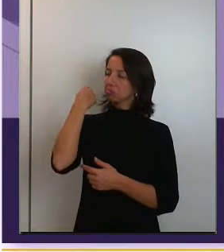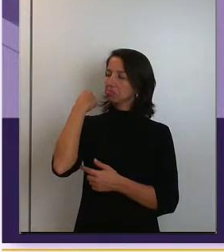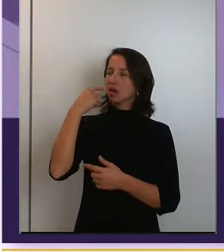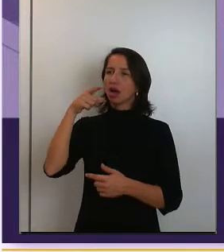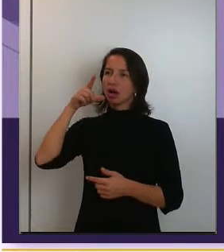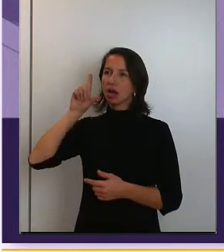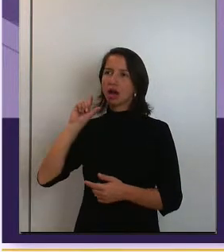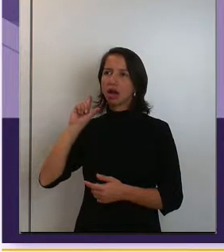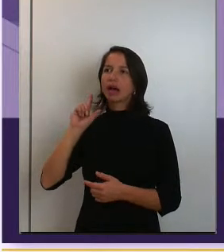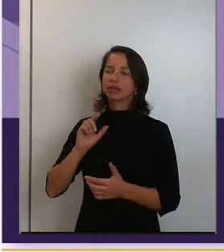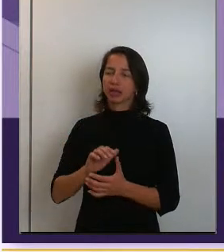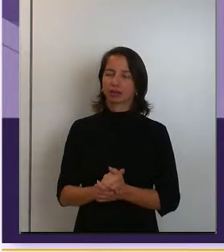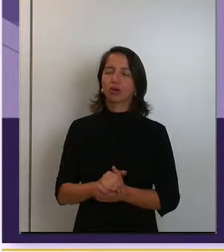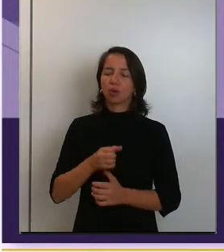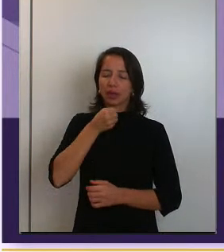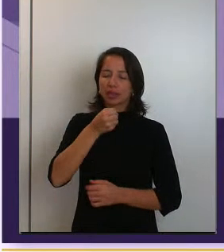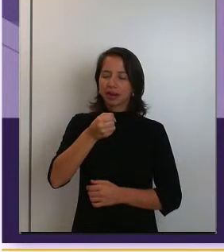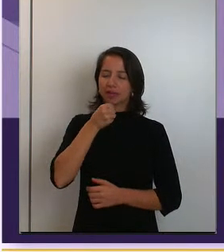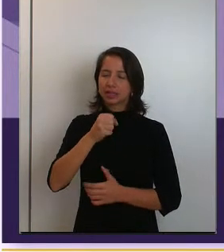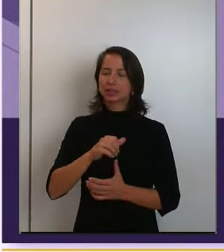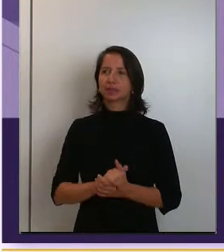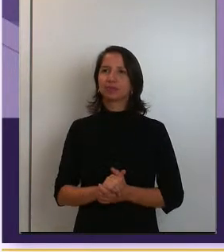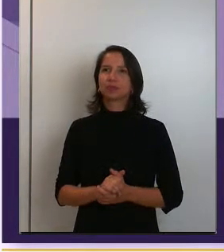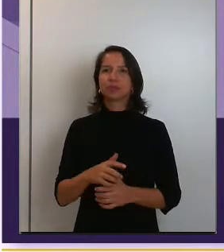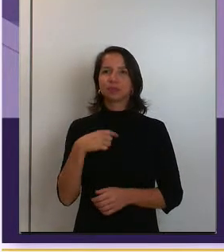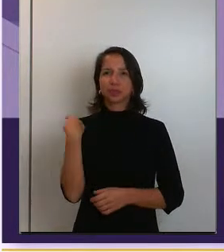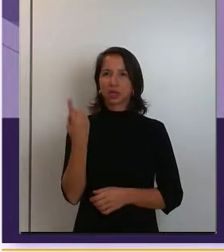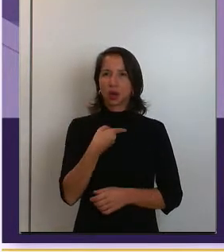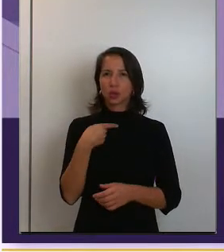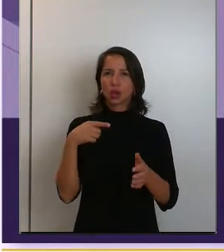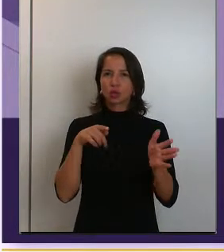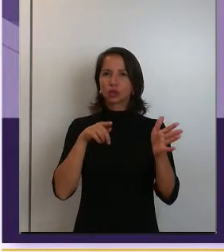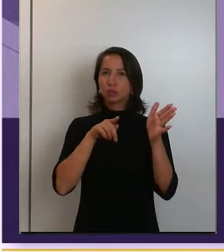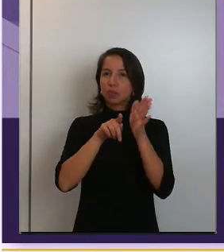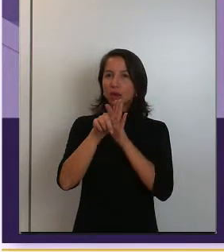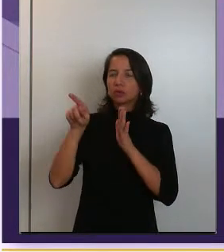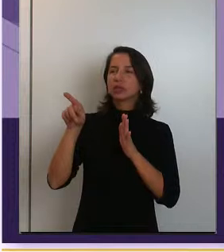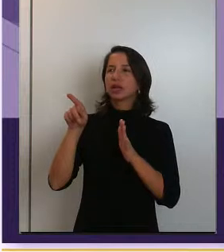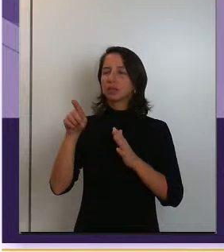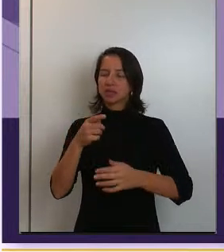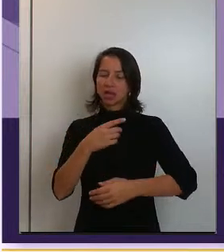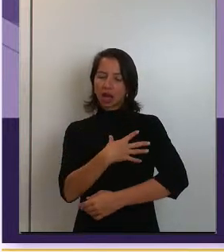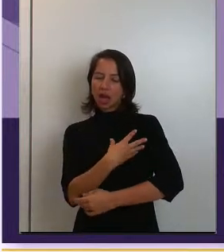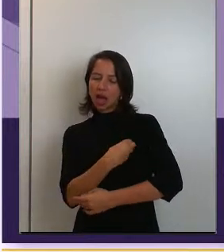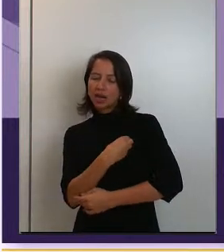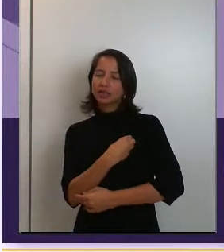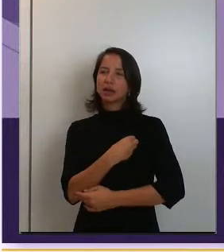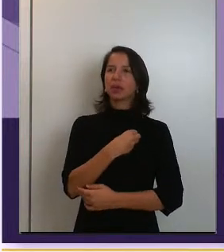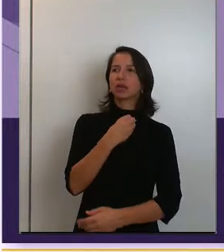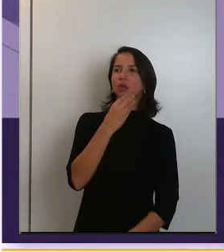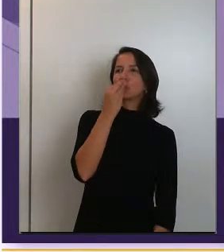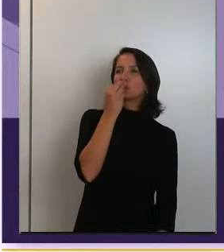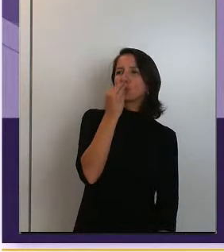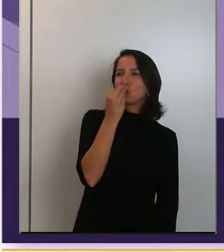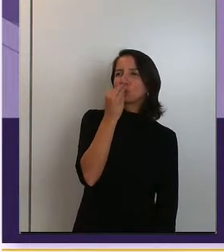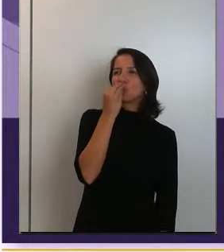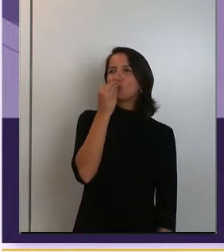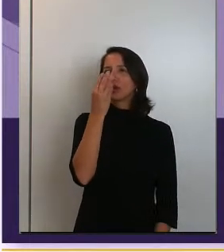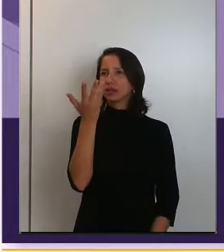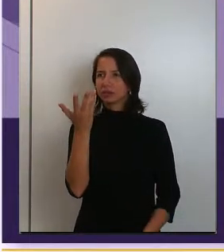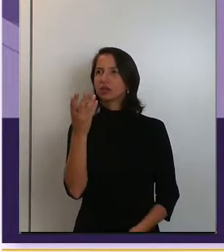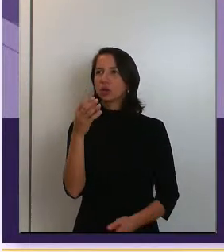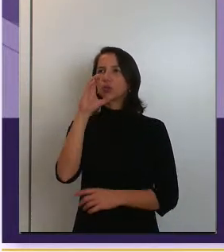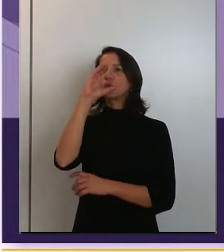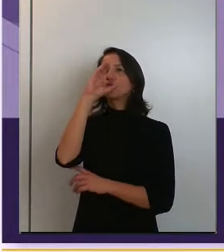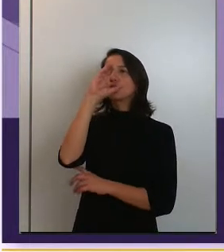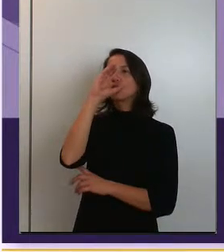Então, a gente perguntou sobre aleitamento materno, uso de chuquinhas, mamadeiras e chupetas, e construímos, assim,